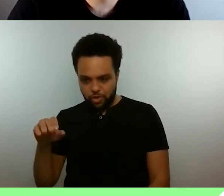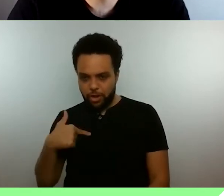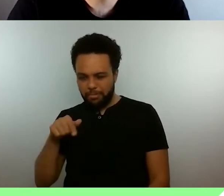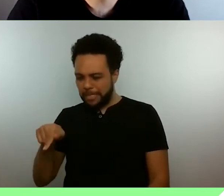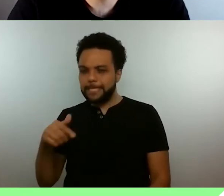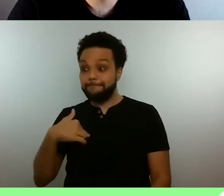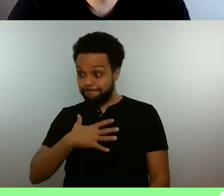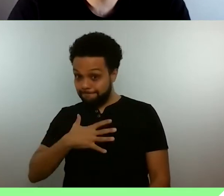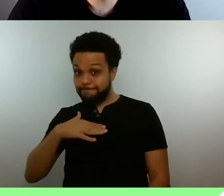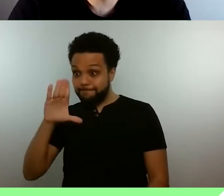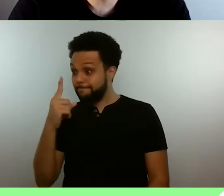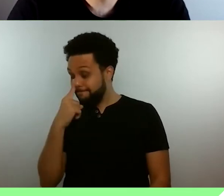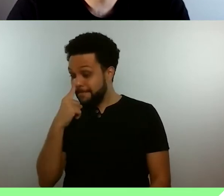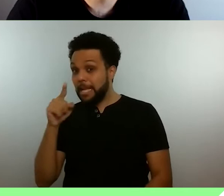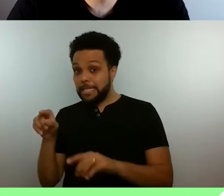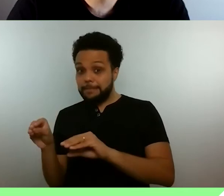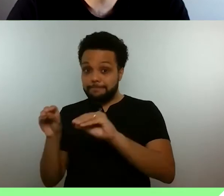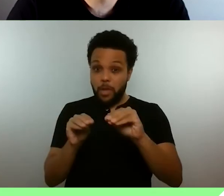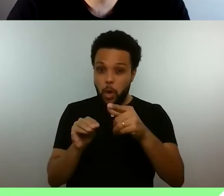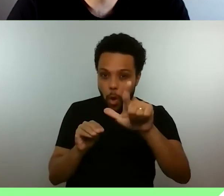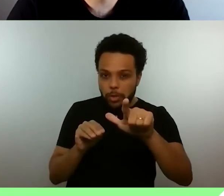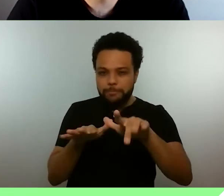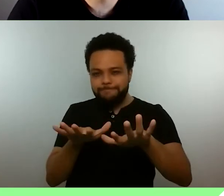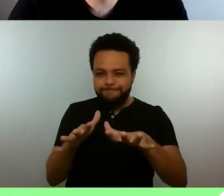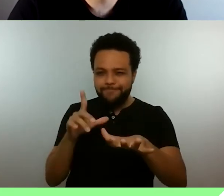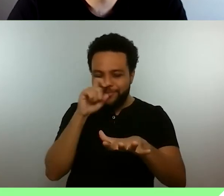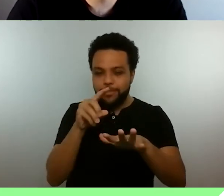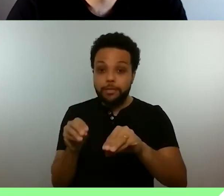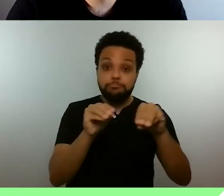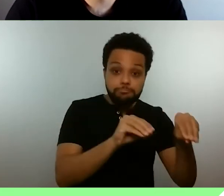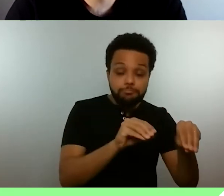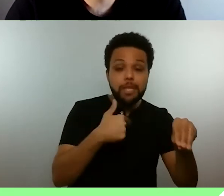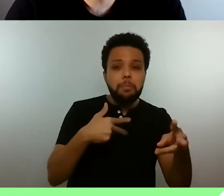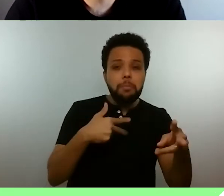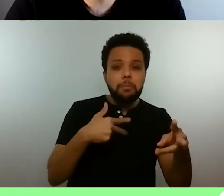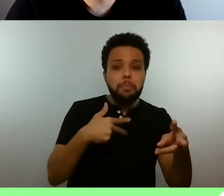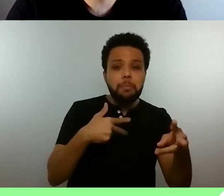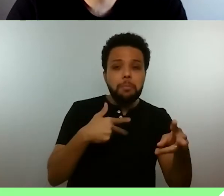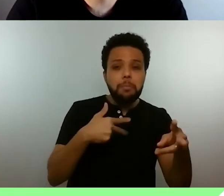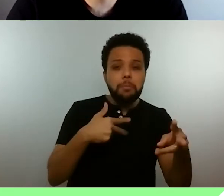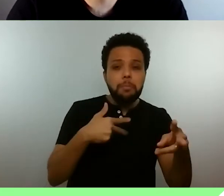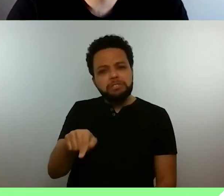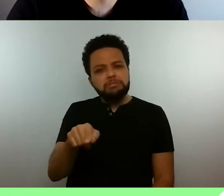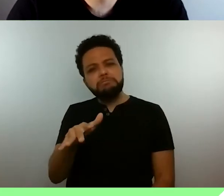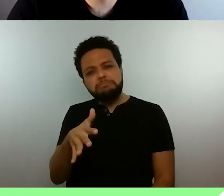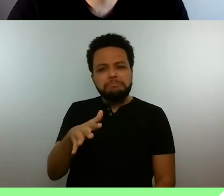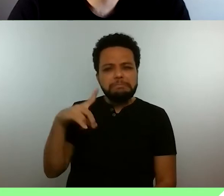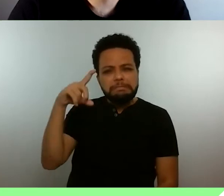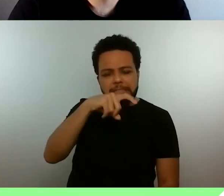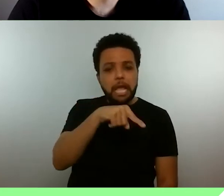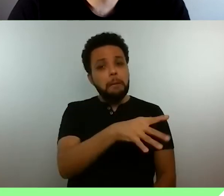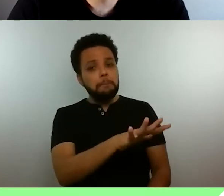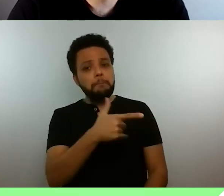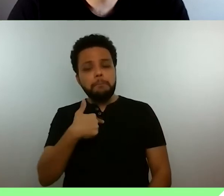que a minha dificuldade era diferente de uma ferramenta para outra e que todas deveriam me dar a